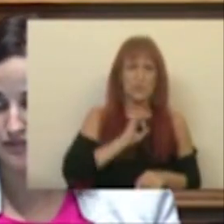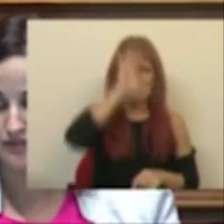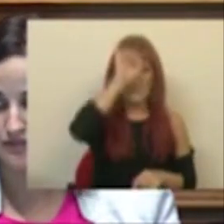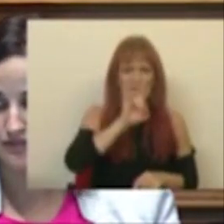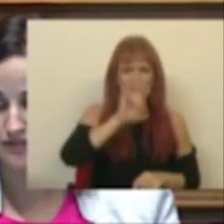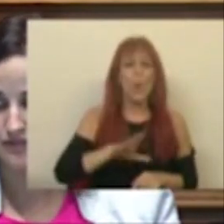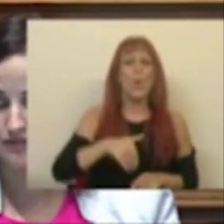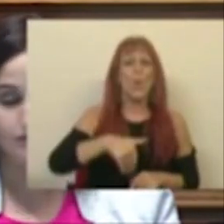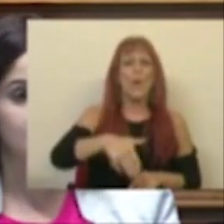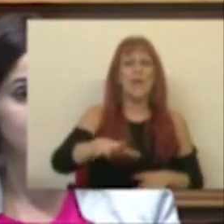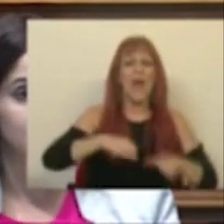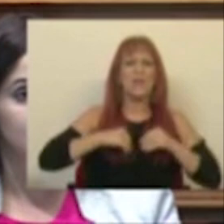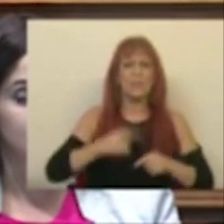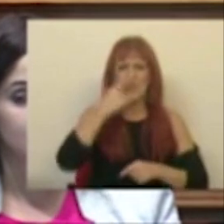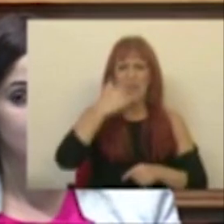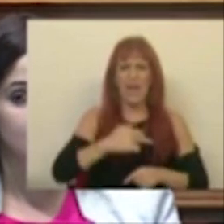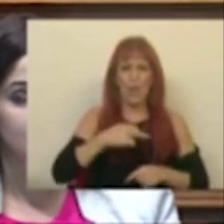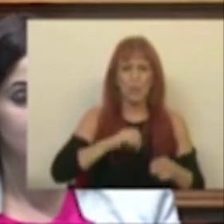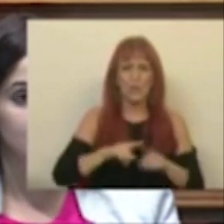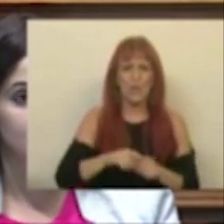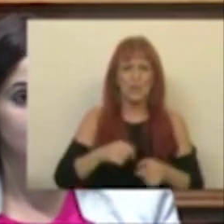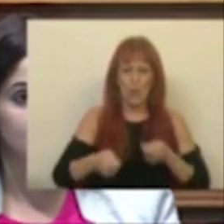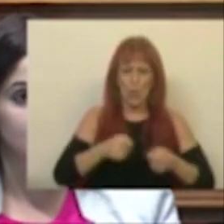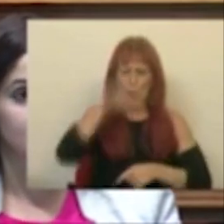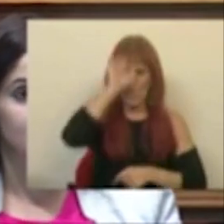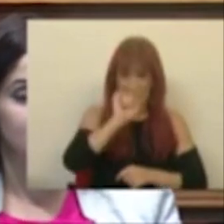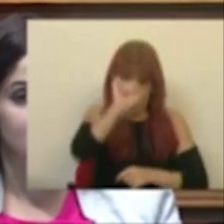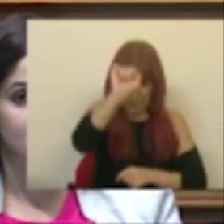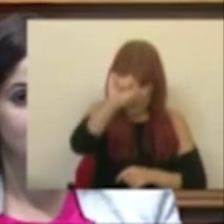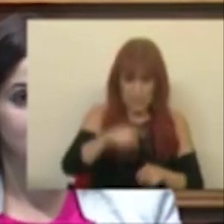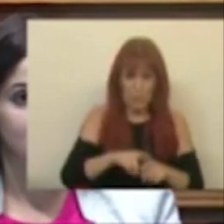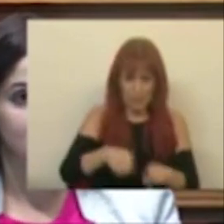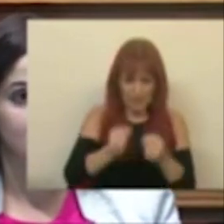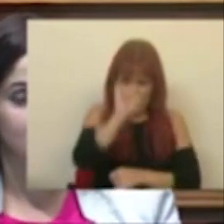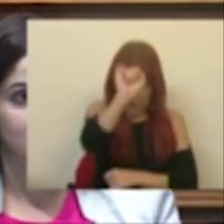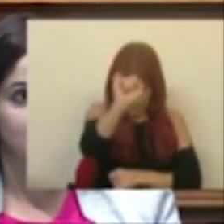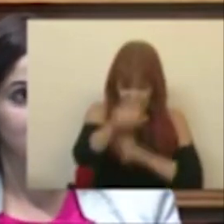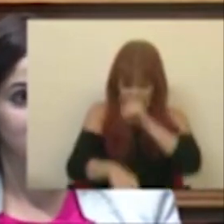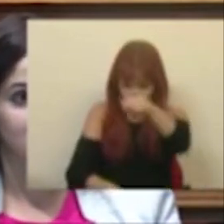Primeiro-Ministro, quando é que vai assumir os erros de governação seus, do seu partido,